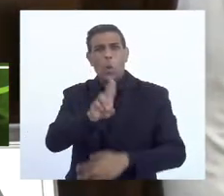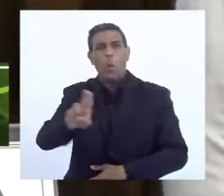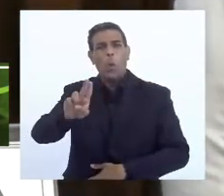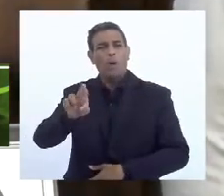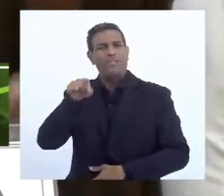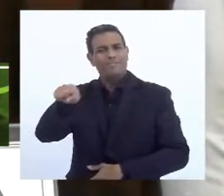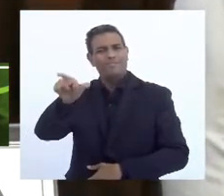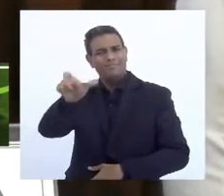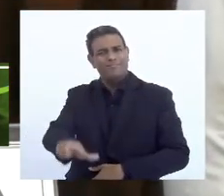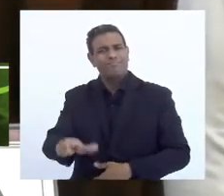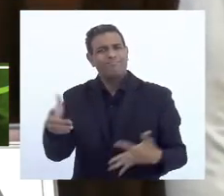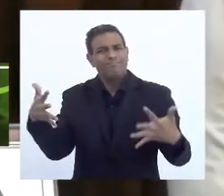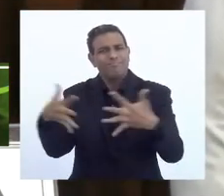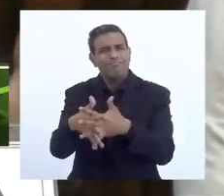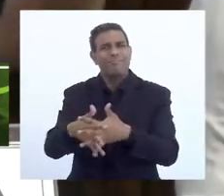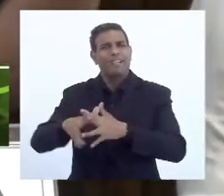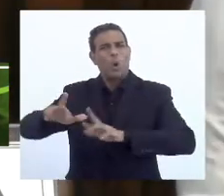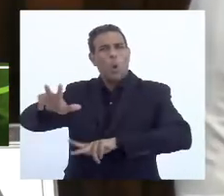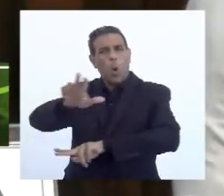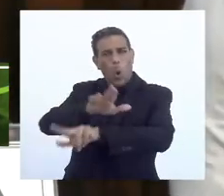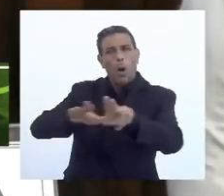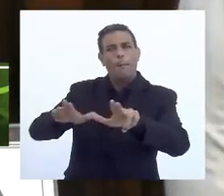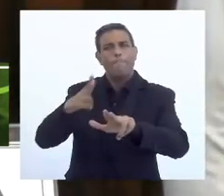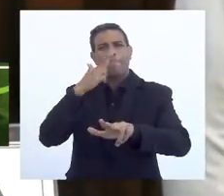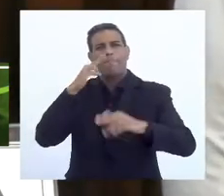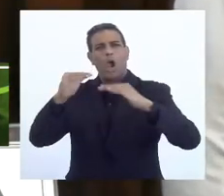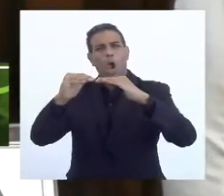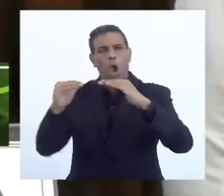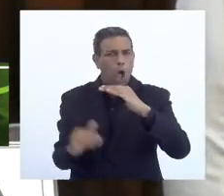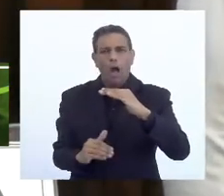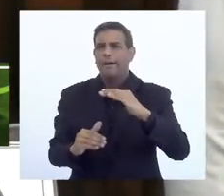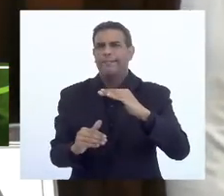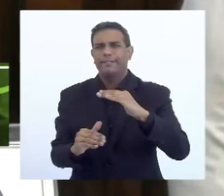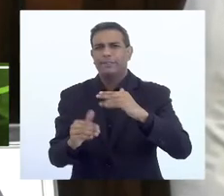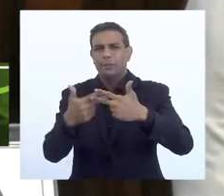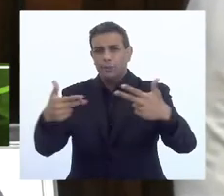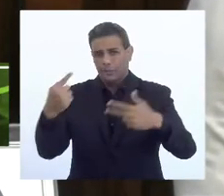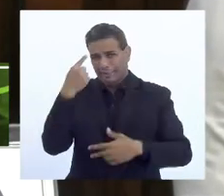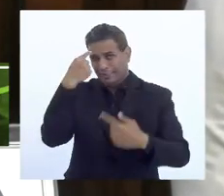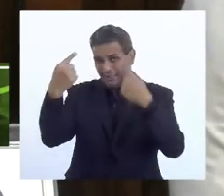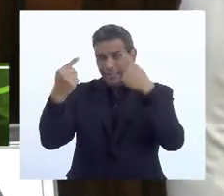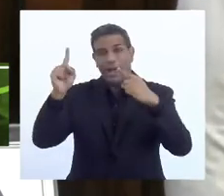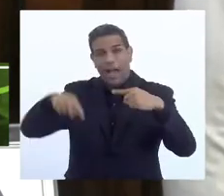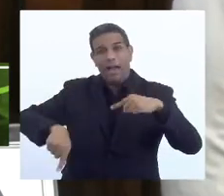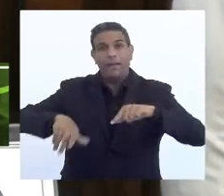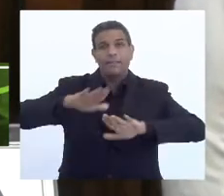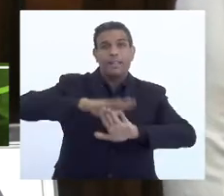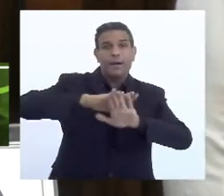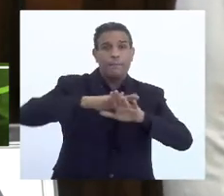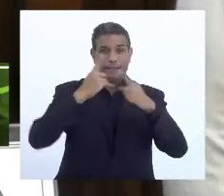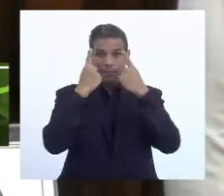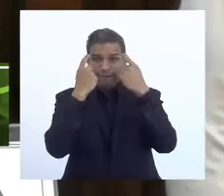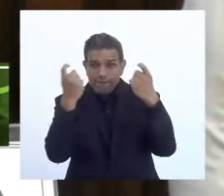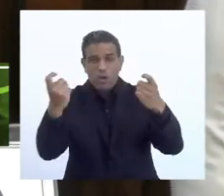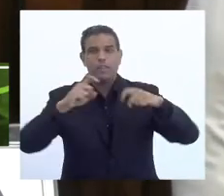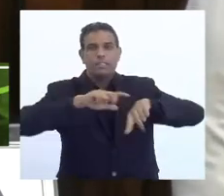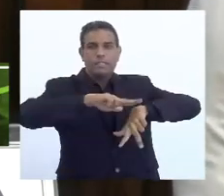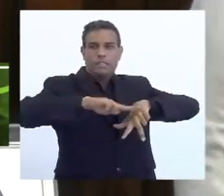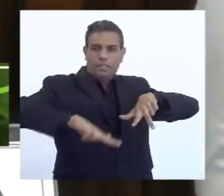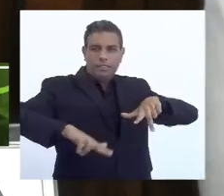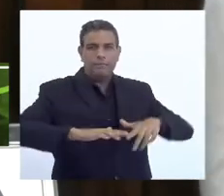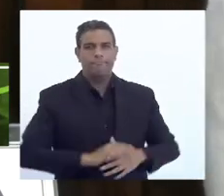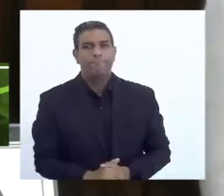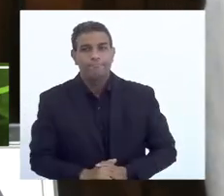isso para interditar o debate, para desqualificá-la e não as suas ideias, isso é violência política de gênero. E é